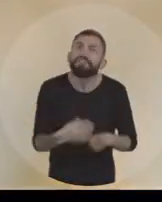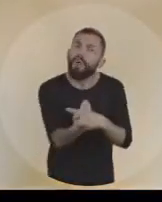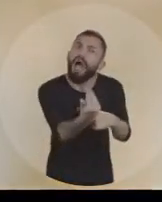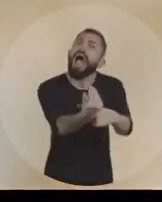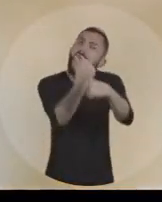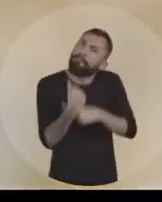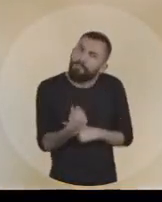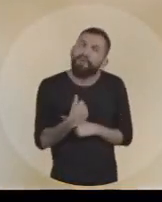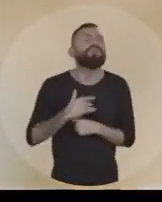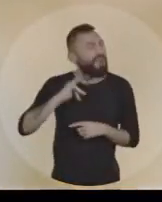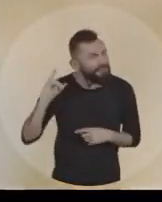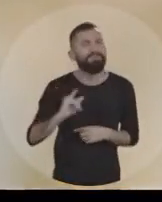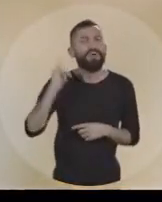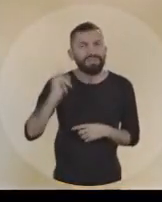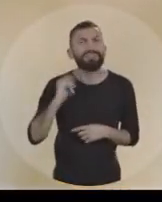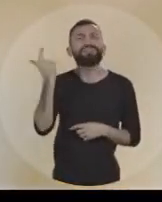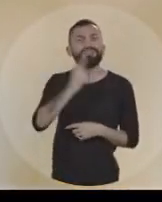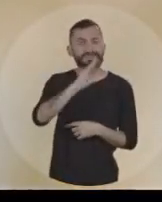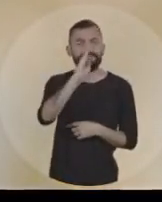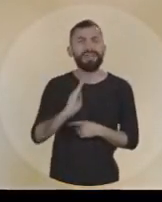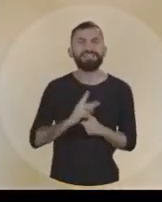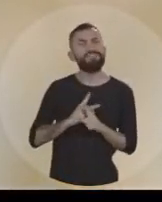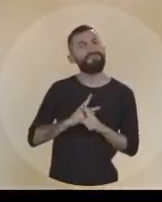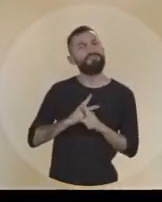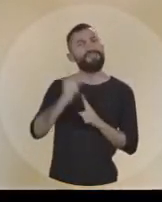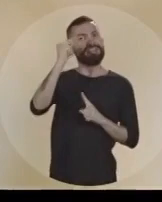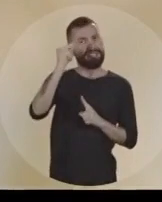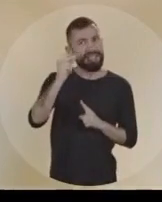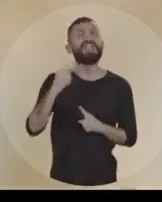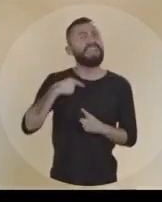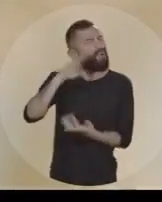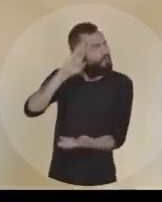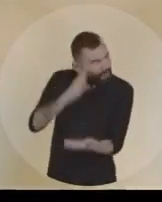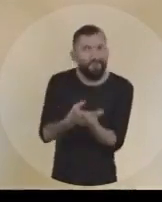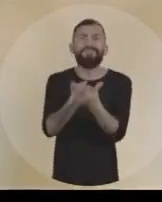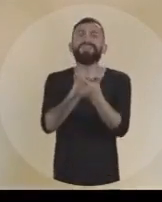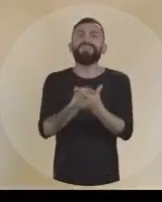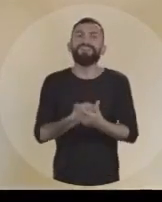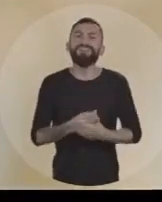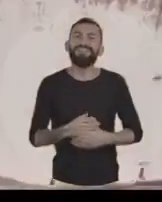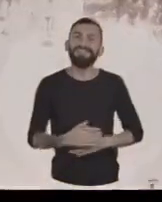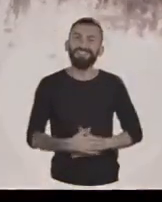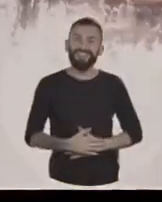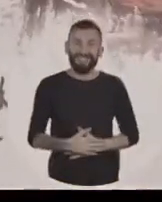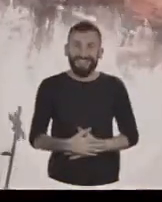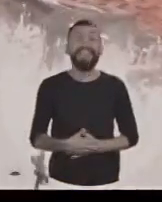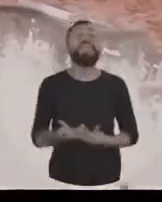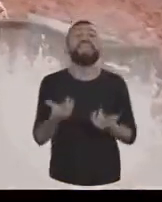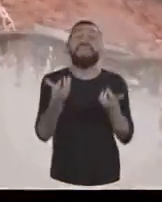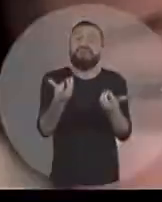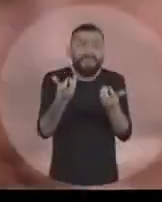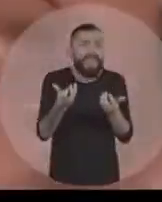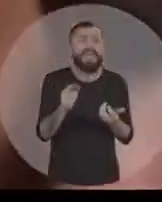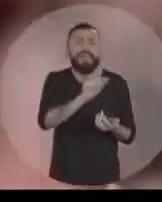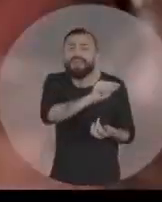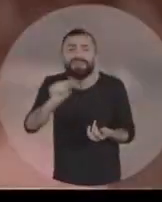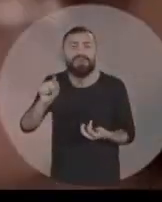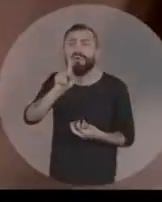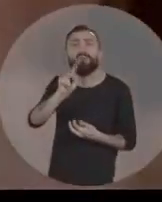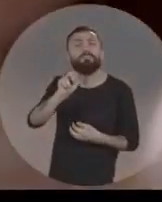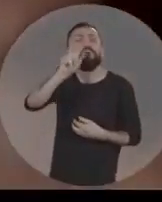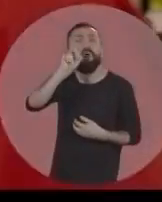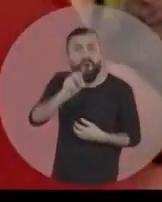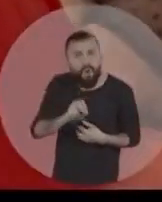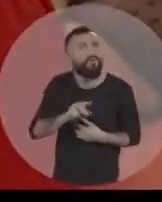Seu apoio é muito importante para que o Brasil vença esse imenso desafio. Eu conto com você. Eu quero ver